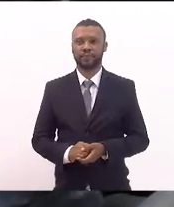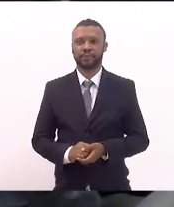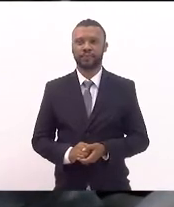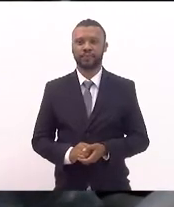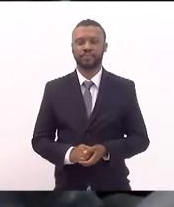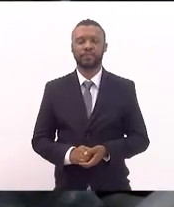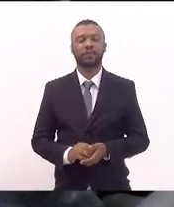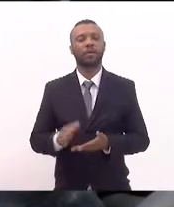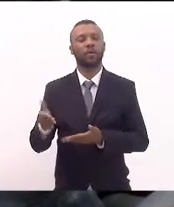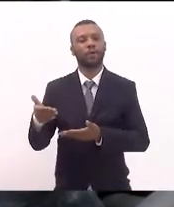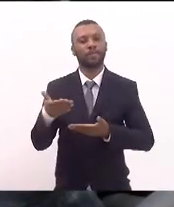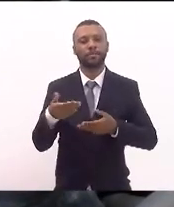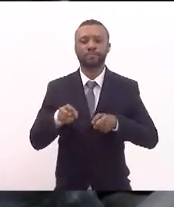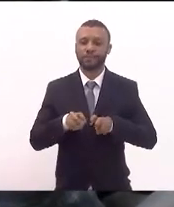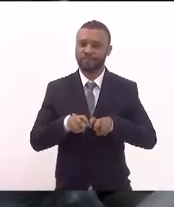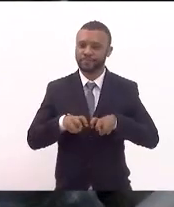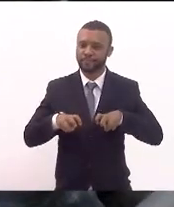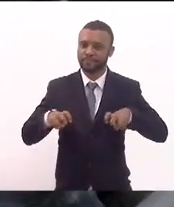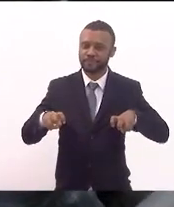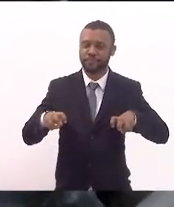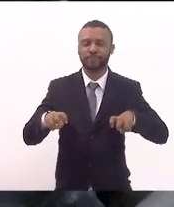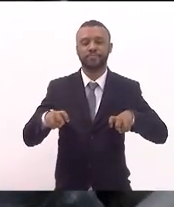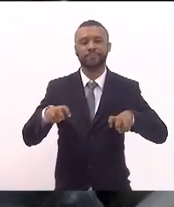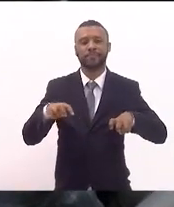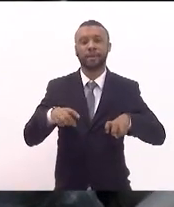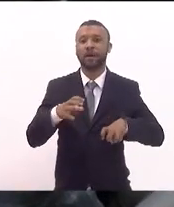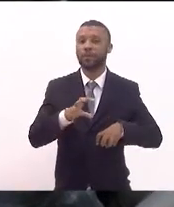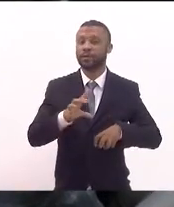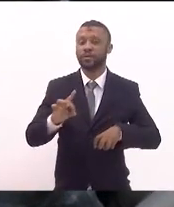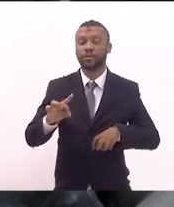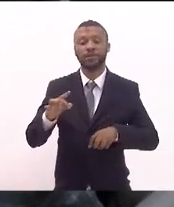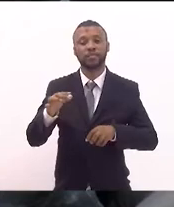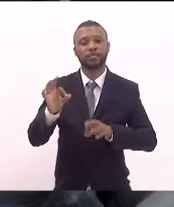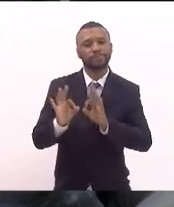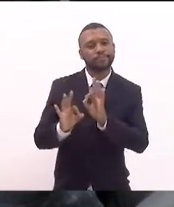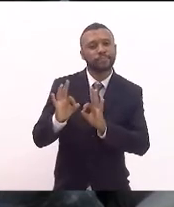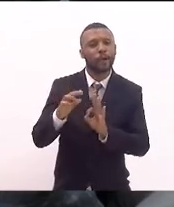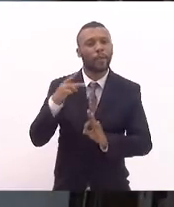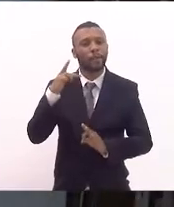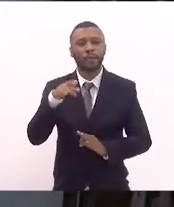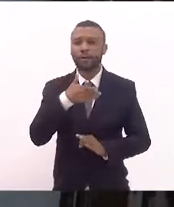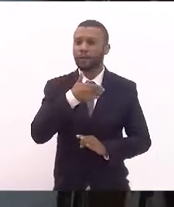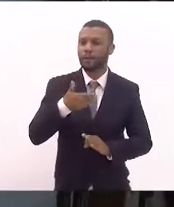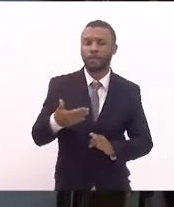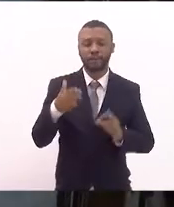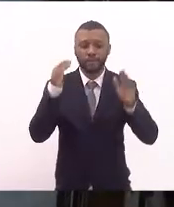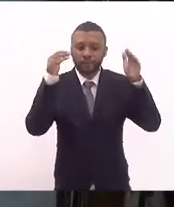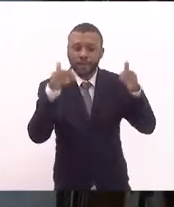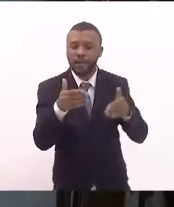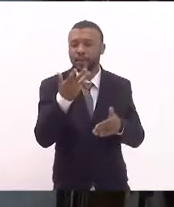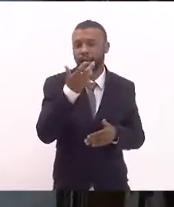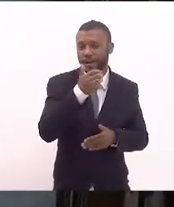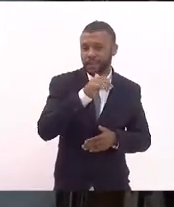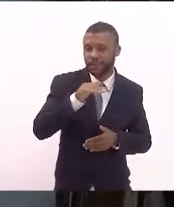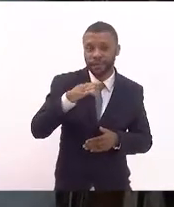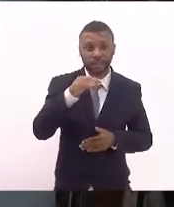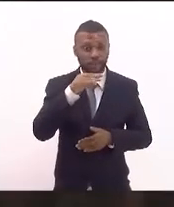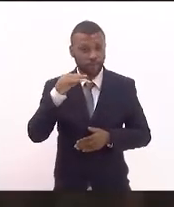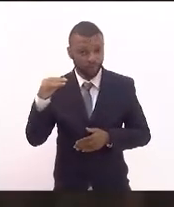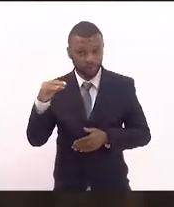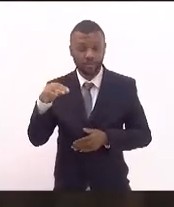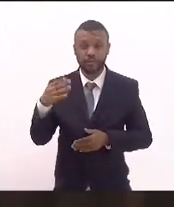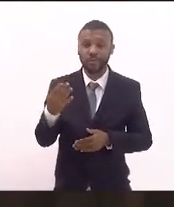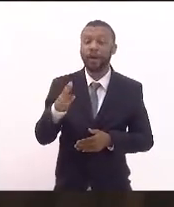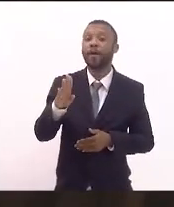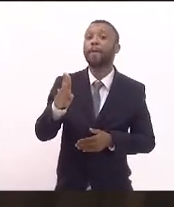Convido para compor a mesa a coordenadora de Políticas Públicas para Crianças e Adolescentes de Armação de Búzios,